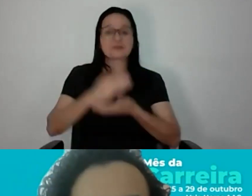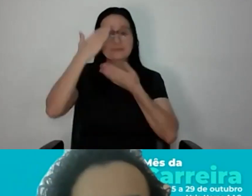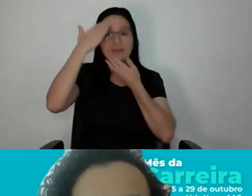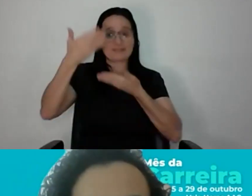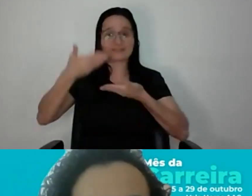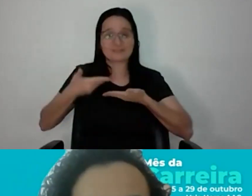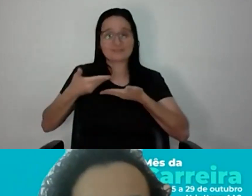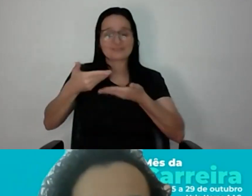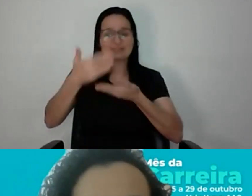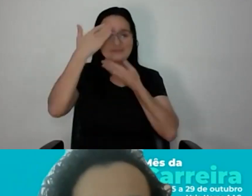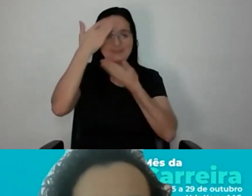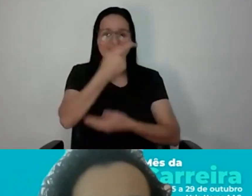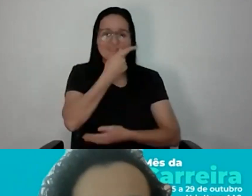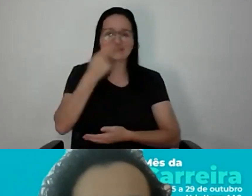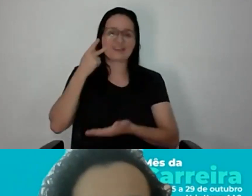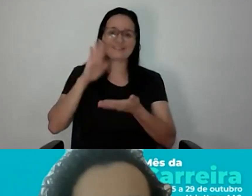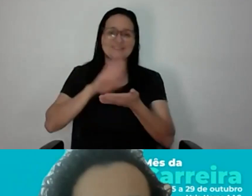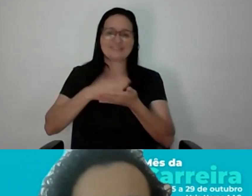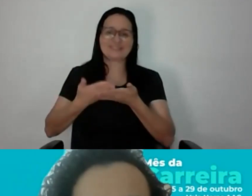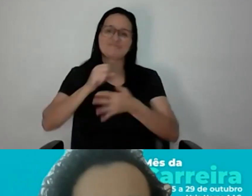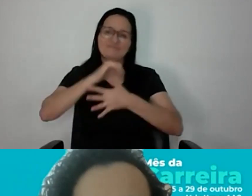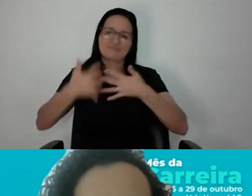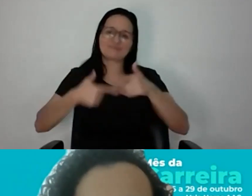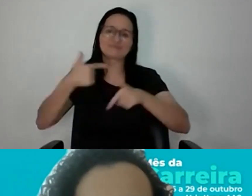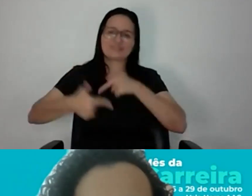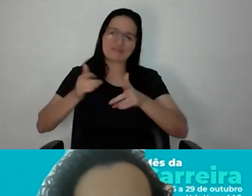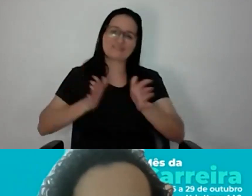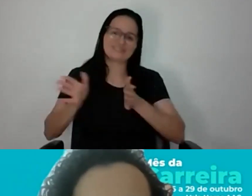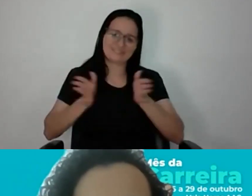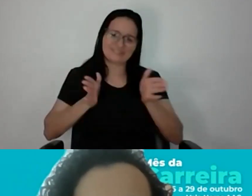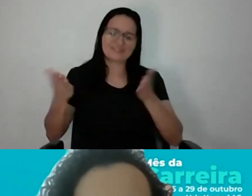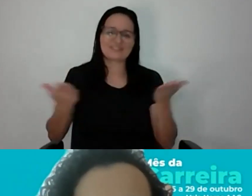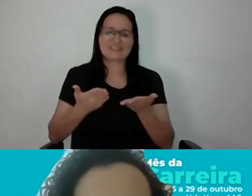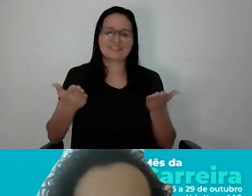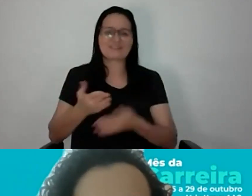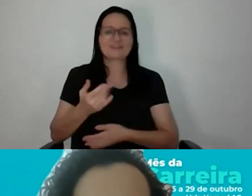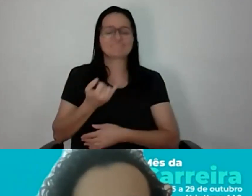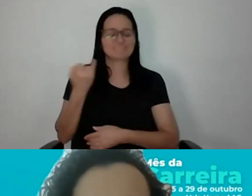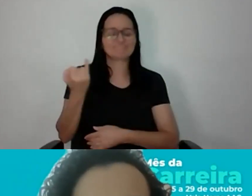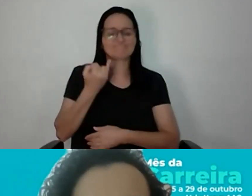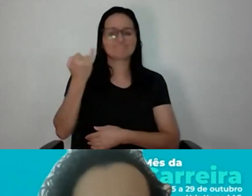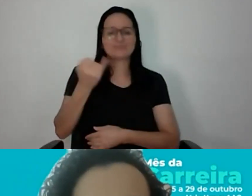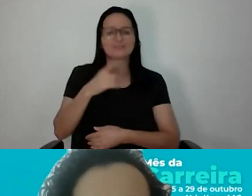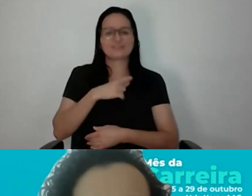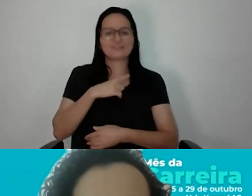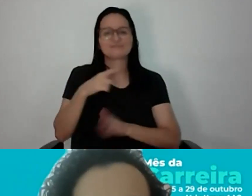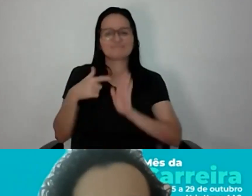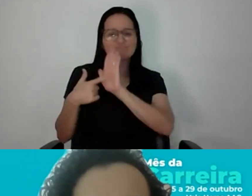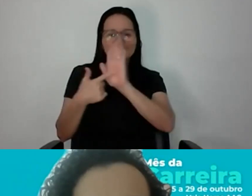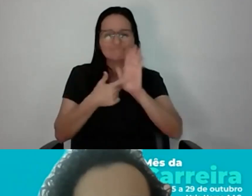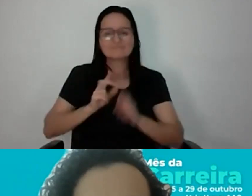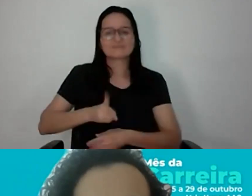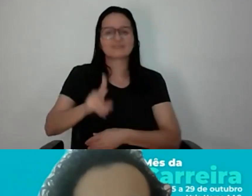obrigado, professora Kelly, que fez um excelente trabalho na acessibilidade. Isso é algo que a gente vem comentando por aqui também, que